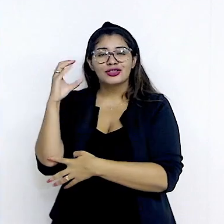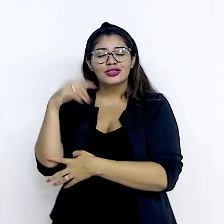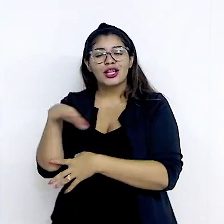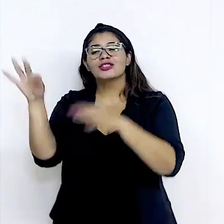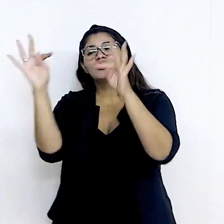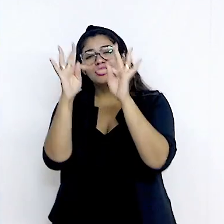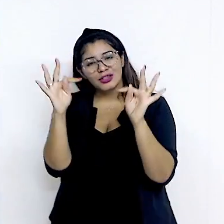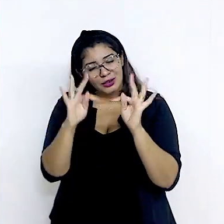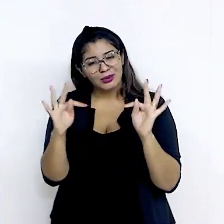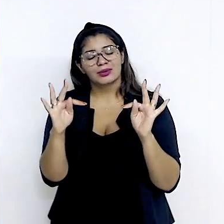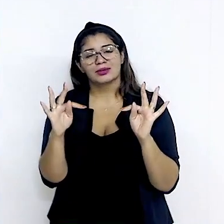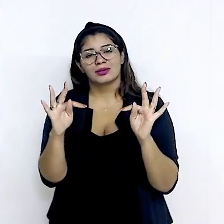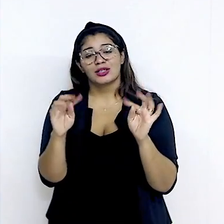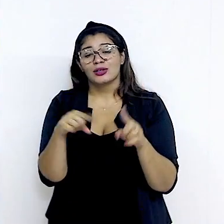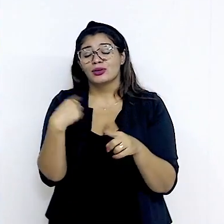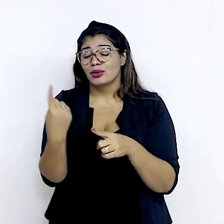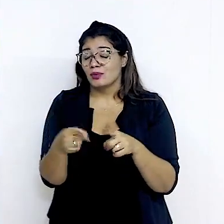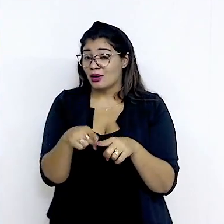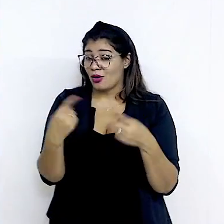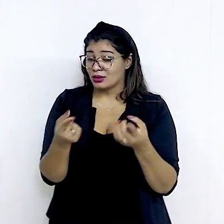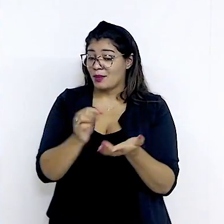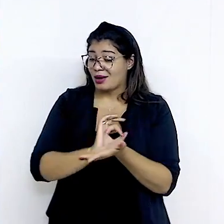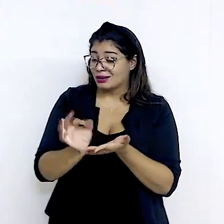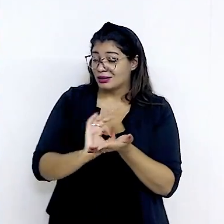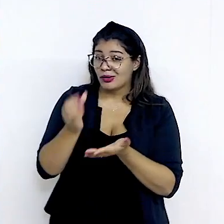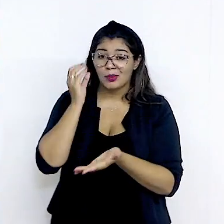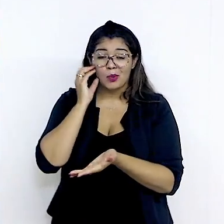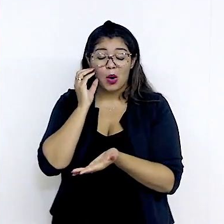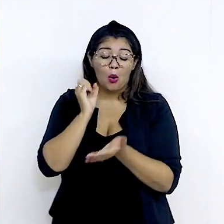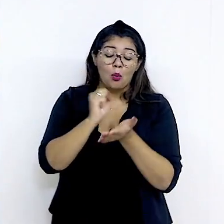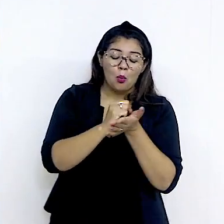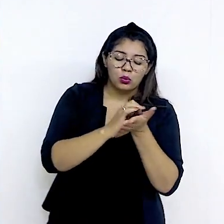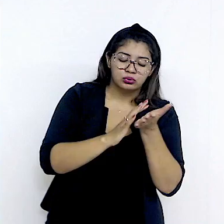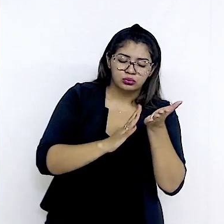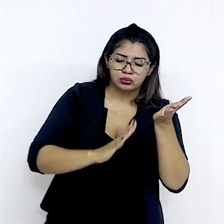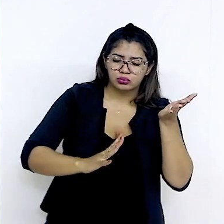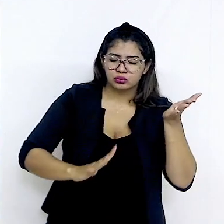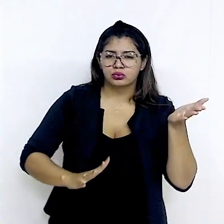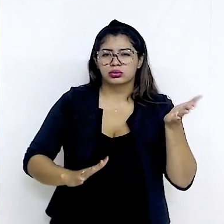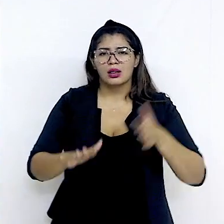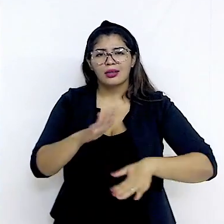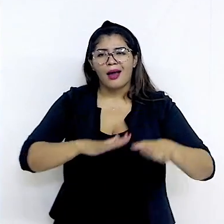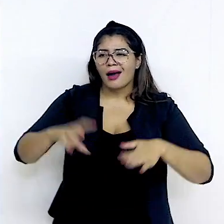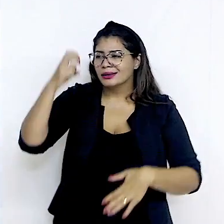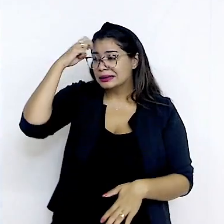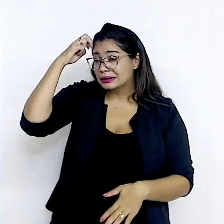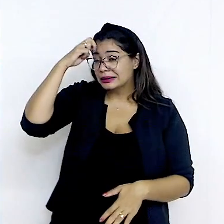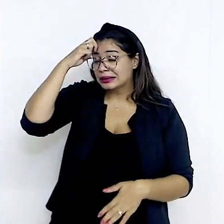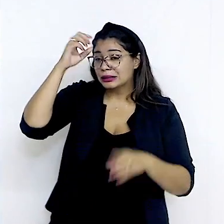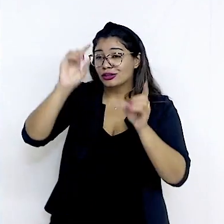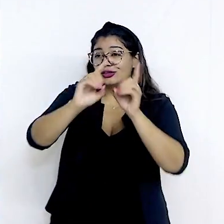de tecnologia. Nós também assinamos com os Emirados um memorando de cooperação na área de inteligência